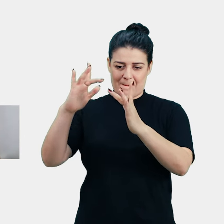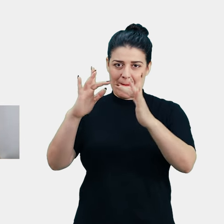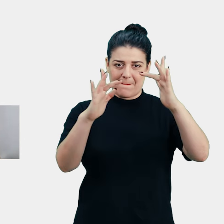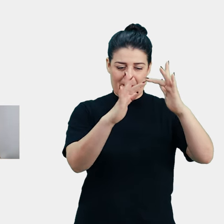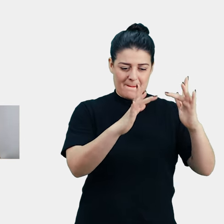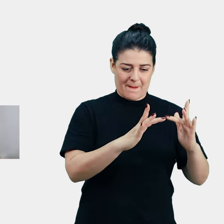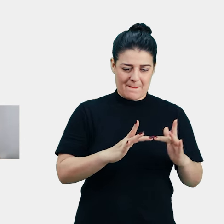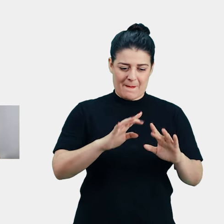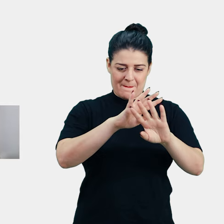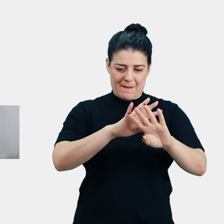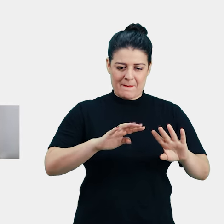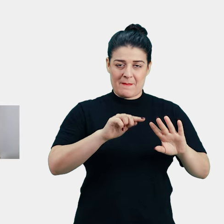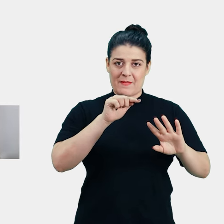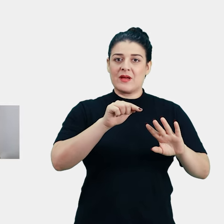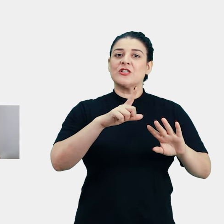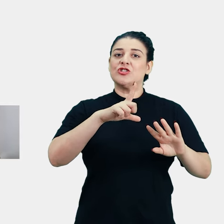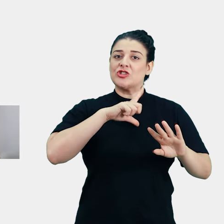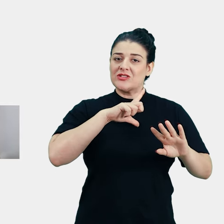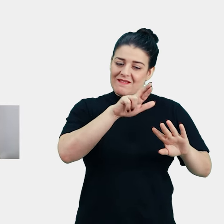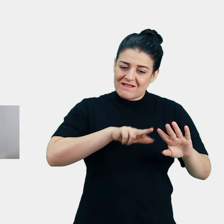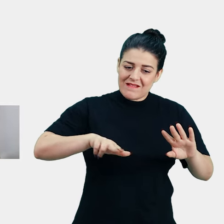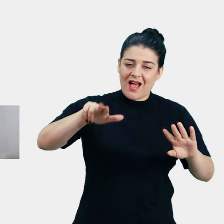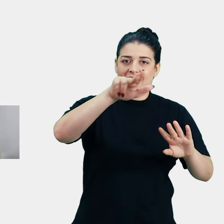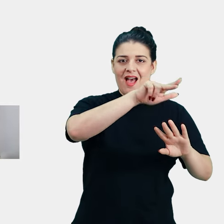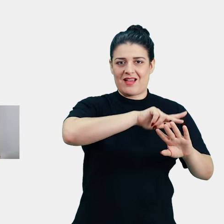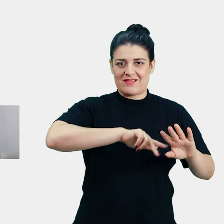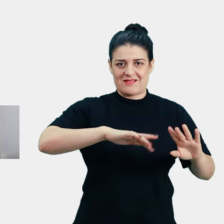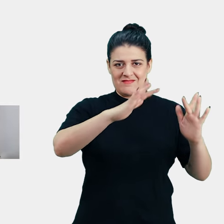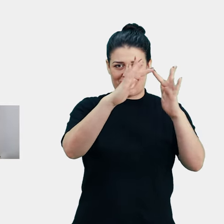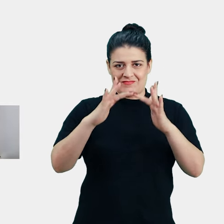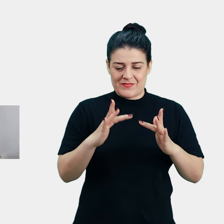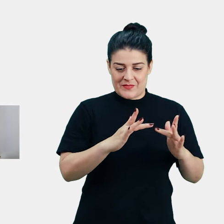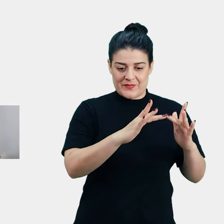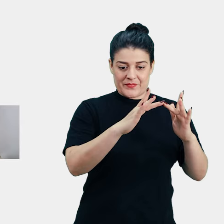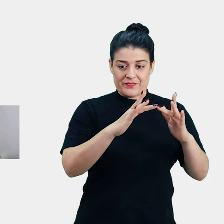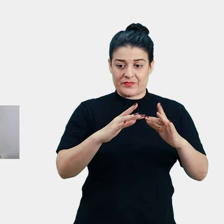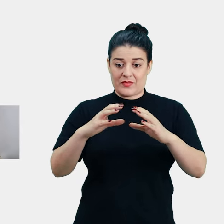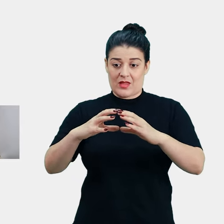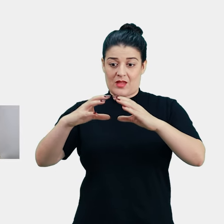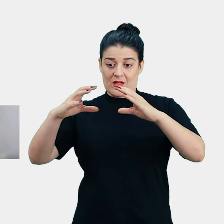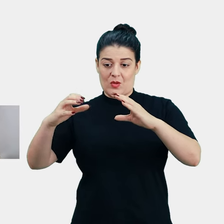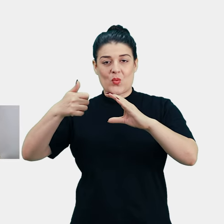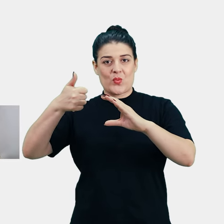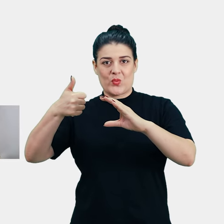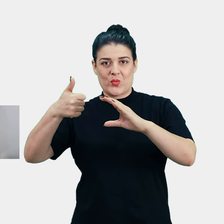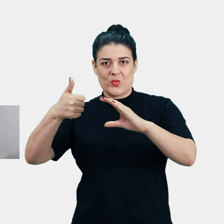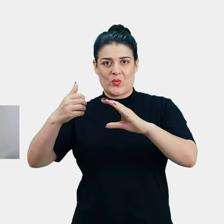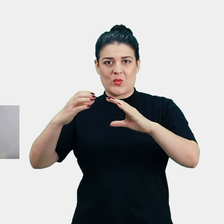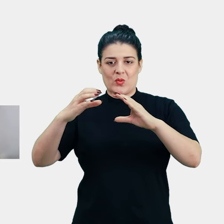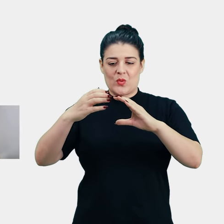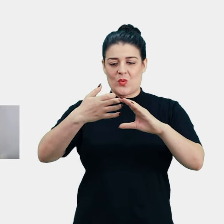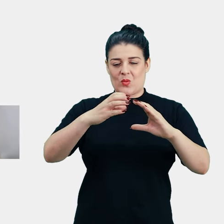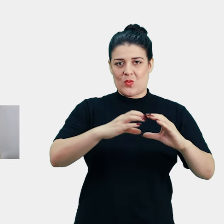conectadas nessas linhas hélices e a gente tem vários networks, tá? Então aqui esse grandão é o network um, network